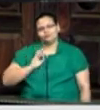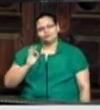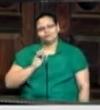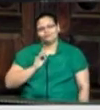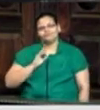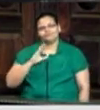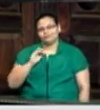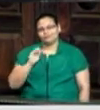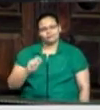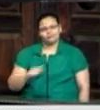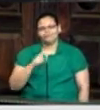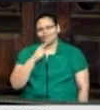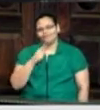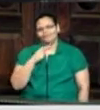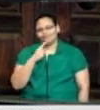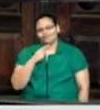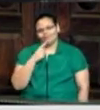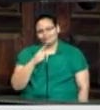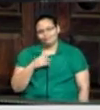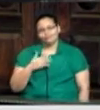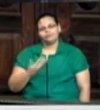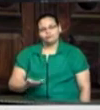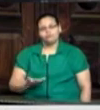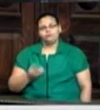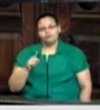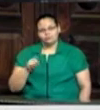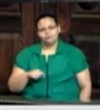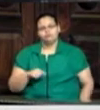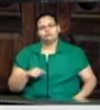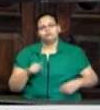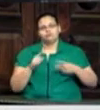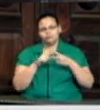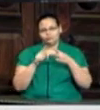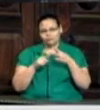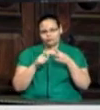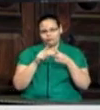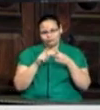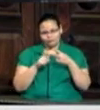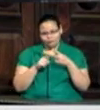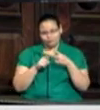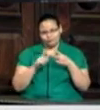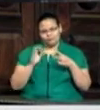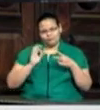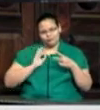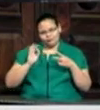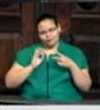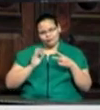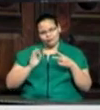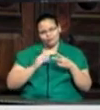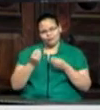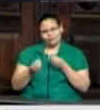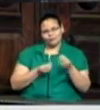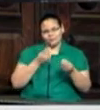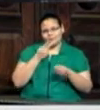não caminharia. É na conjugação desses dois elementos que a Polícia Civil, como diz